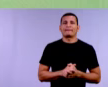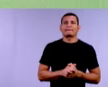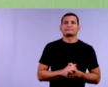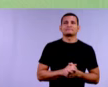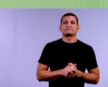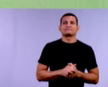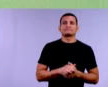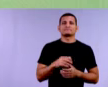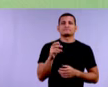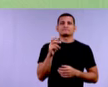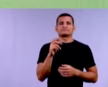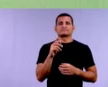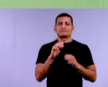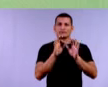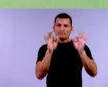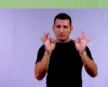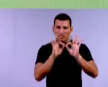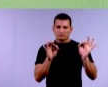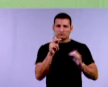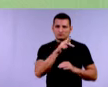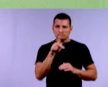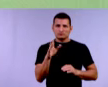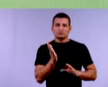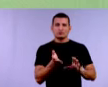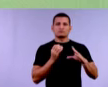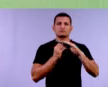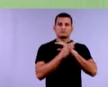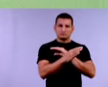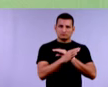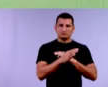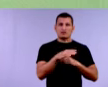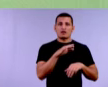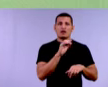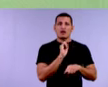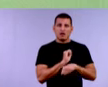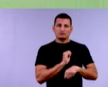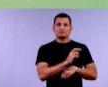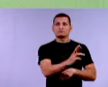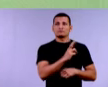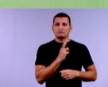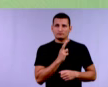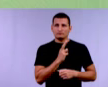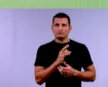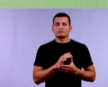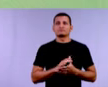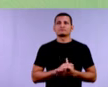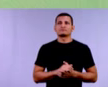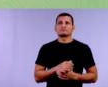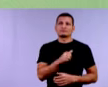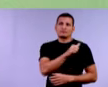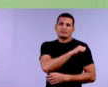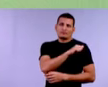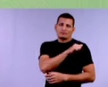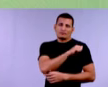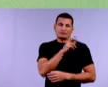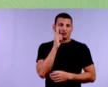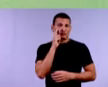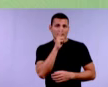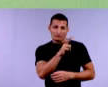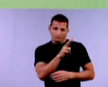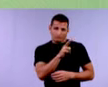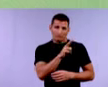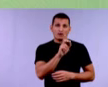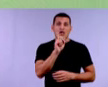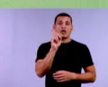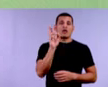já enviei a minha atividade. Aguardo parecer. Aluno. Vocês observem que aqui nós temos o vocativo, separado